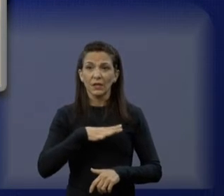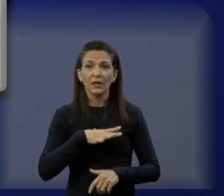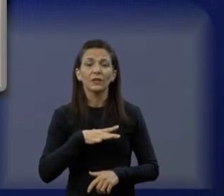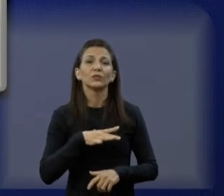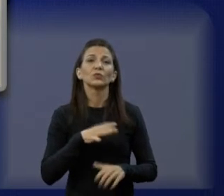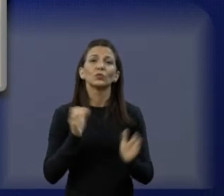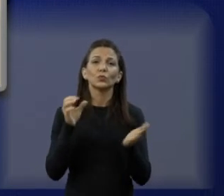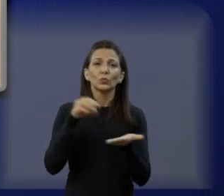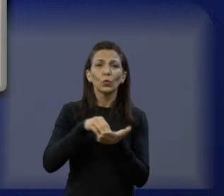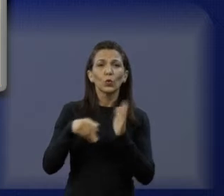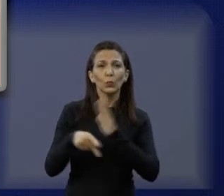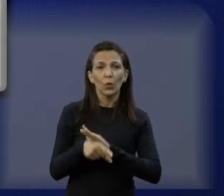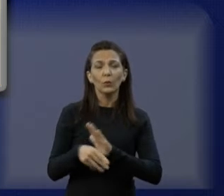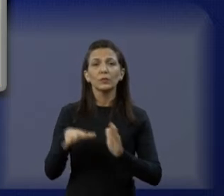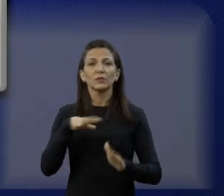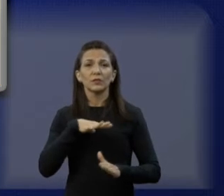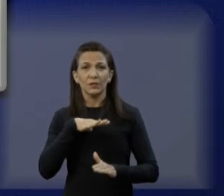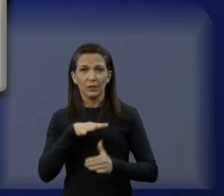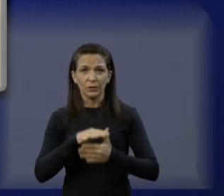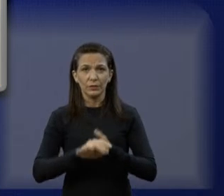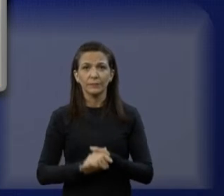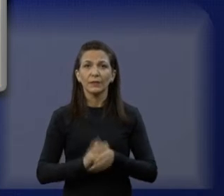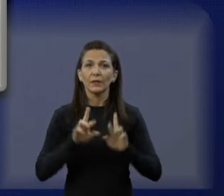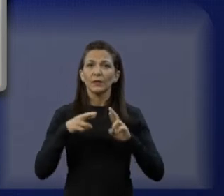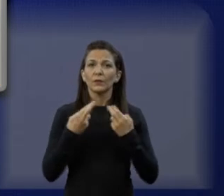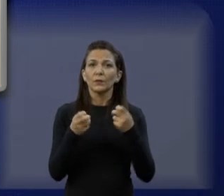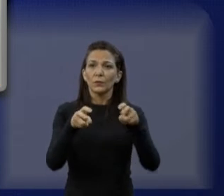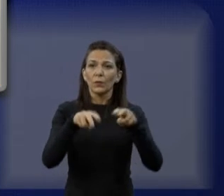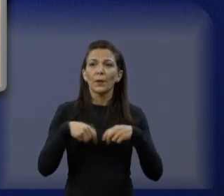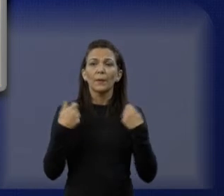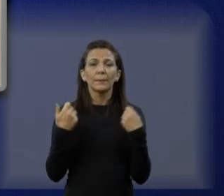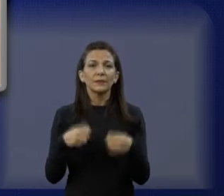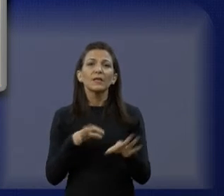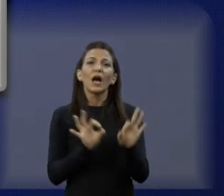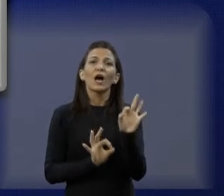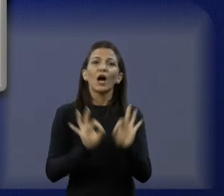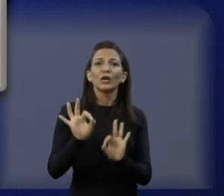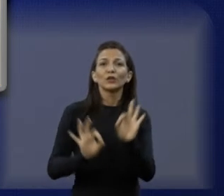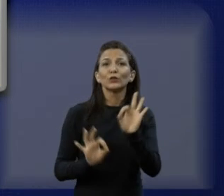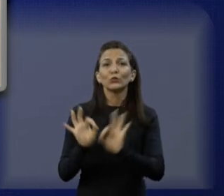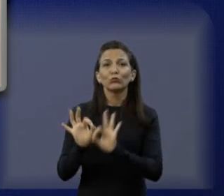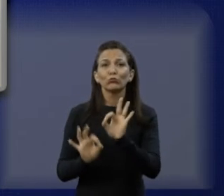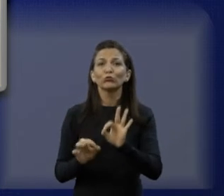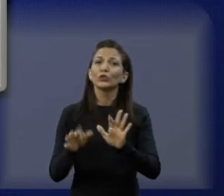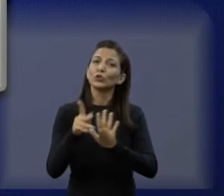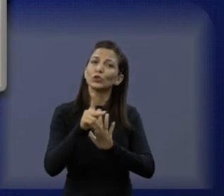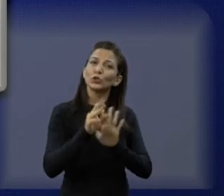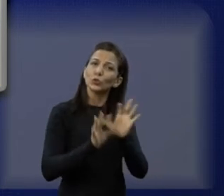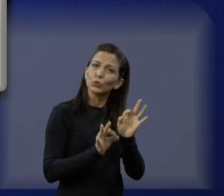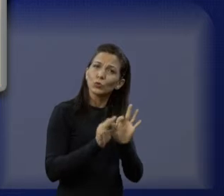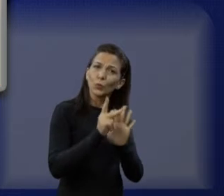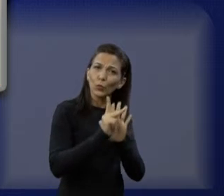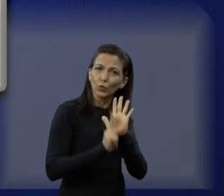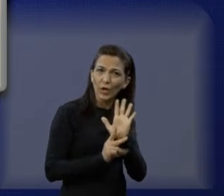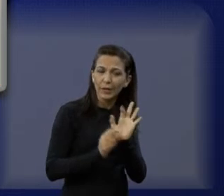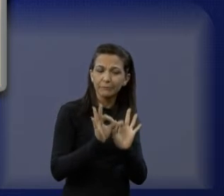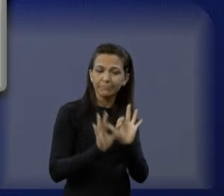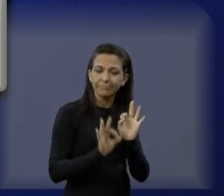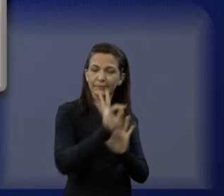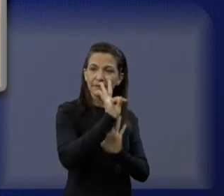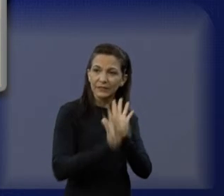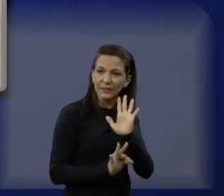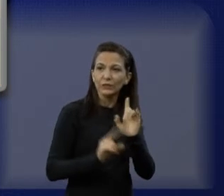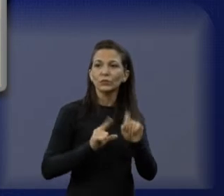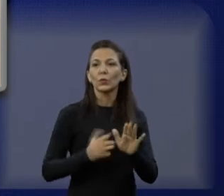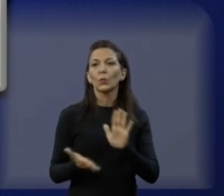cidade de Araraquara após audiê nós ficamos a necessidade de serem feitos alguns ajustes ajustes no projeto e aqui